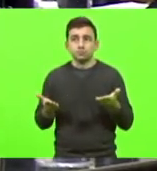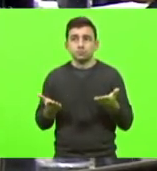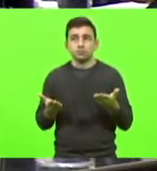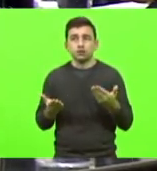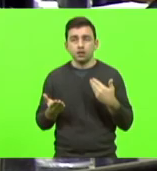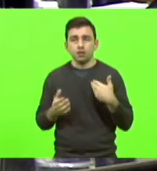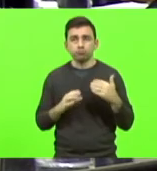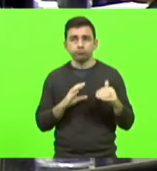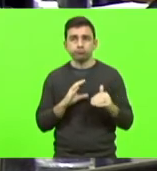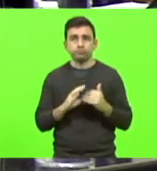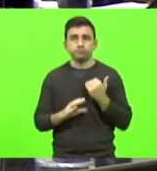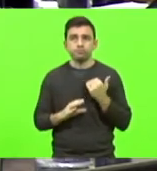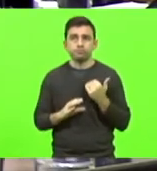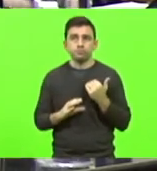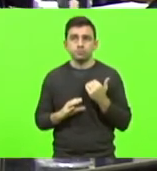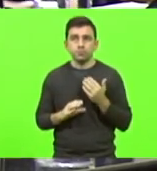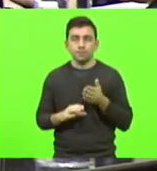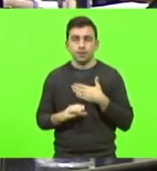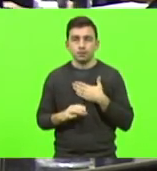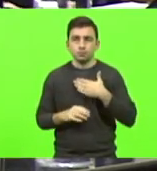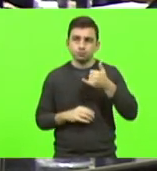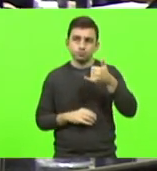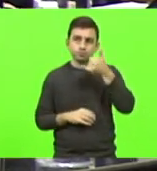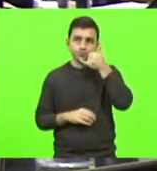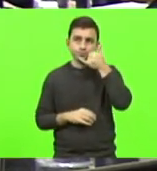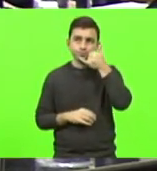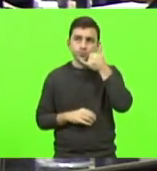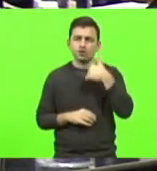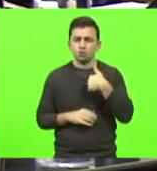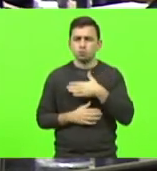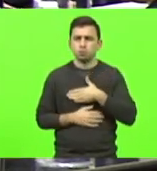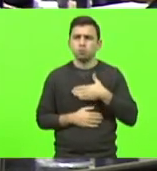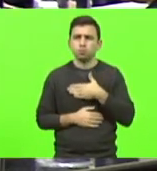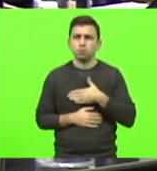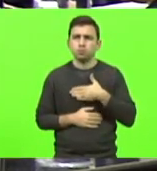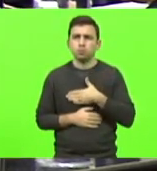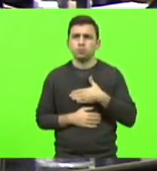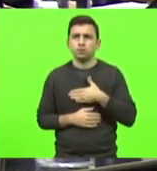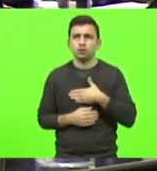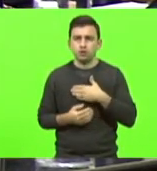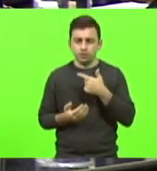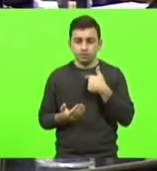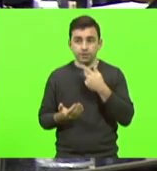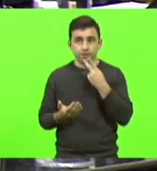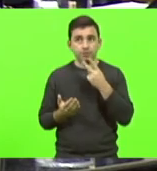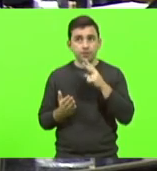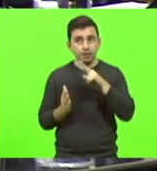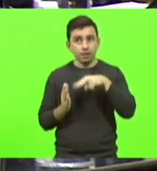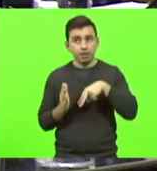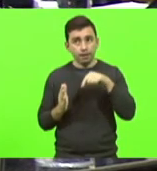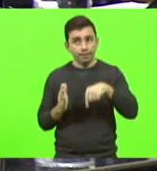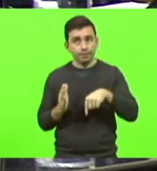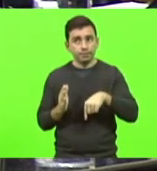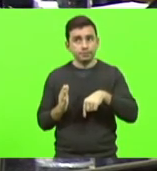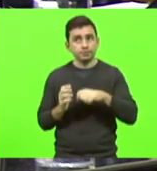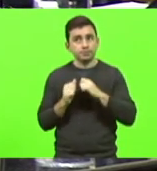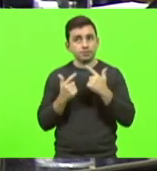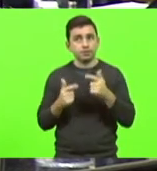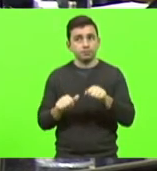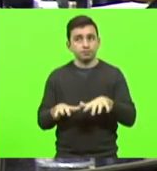receber e no meu celular uma coisa que eu gostei muito Eu disse para pessoa que eu iria ler em plenário